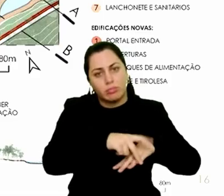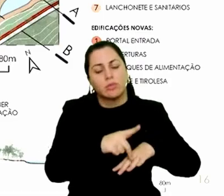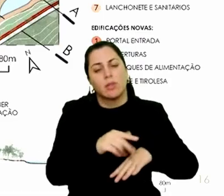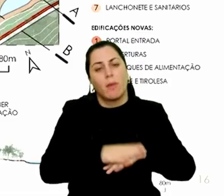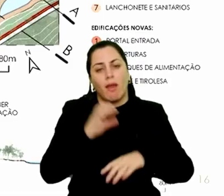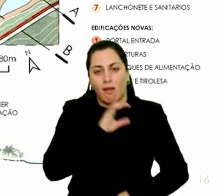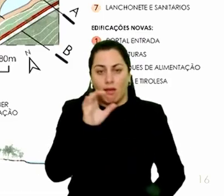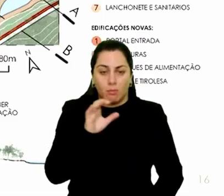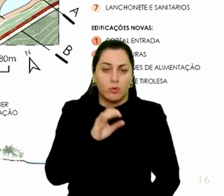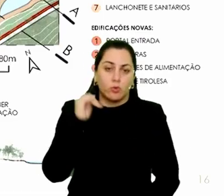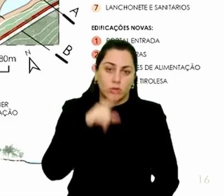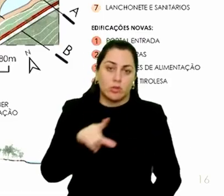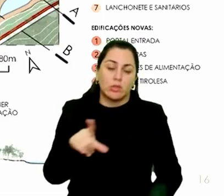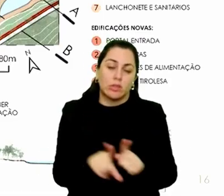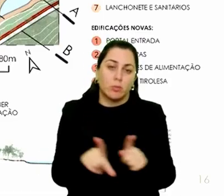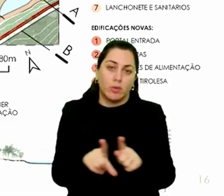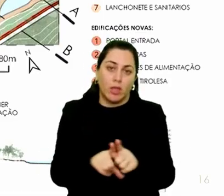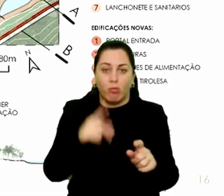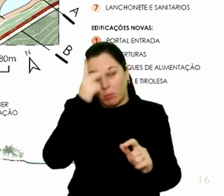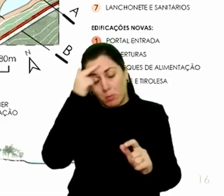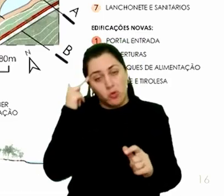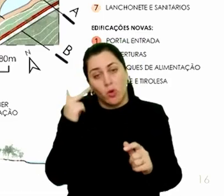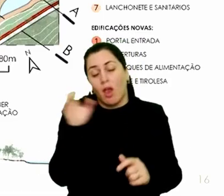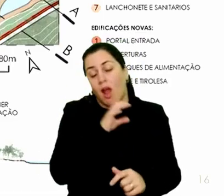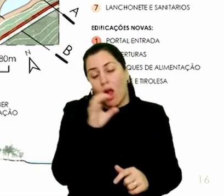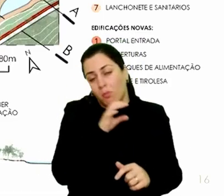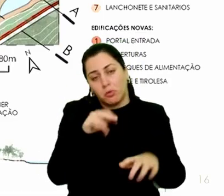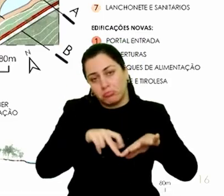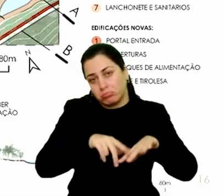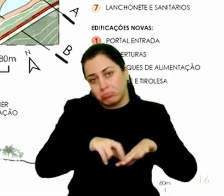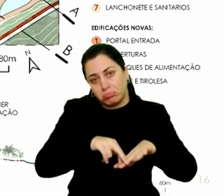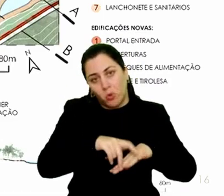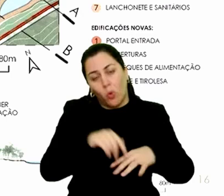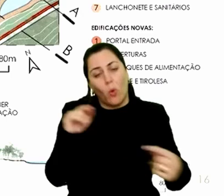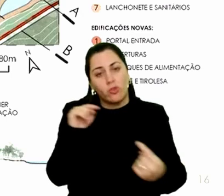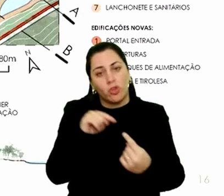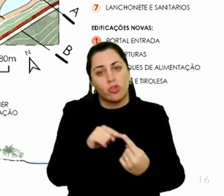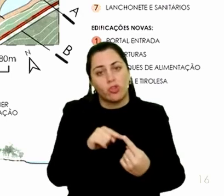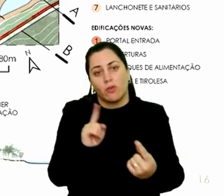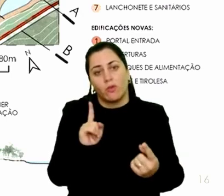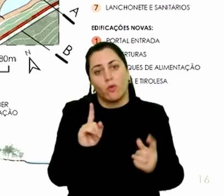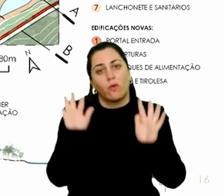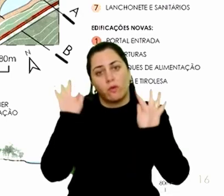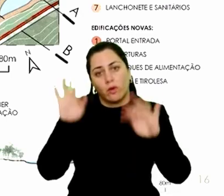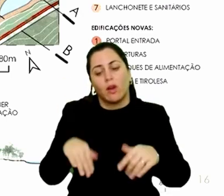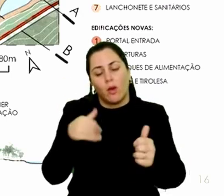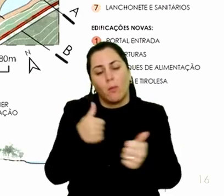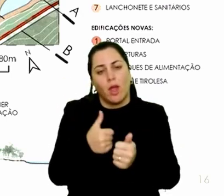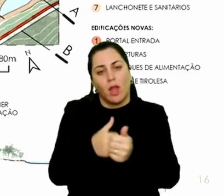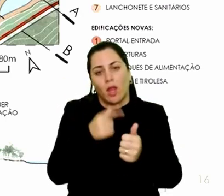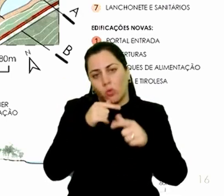em escadaria para quem tem ali quer fazer um trajeto mais rápido e tem o objetivo de talvez chegar lá para o lago